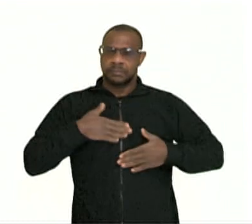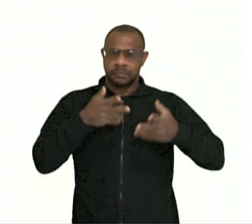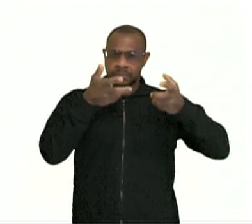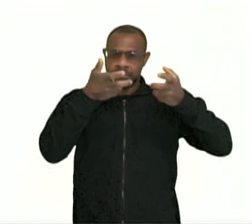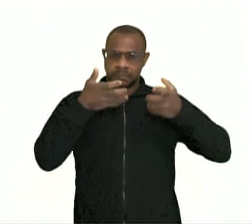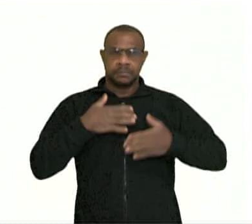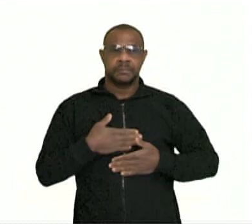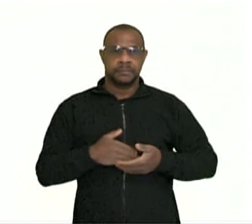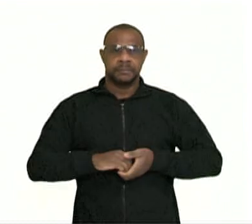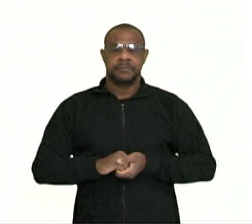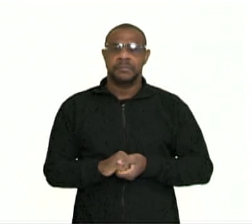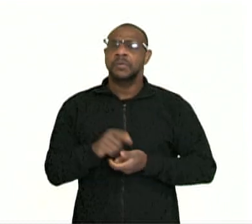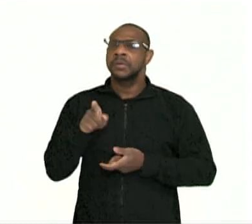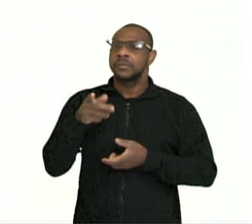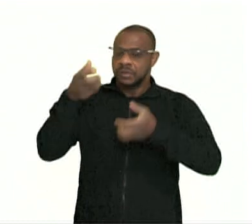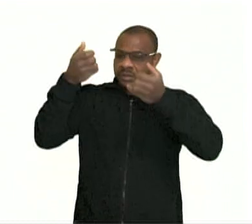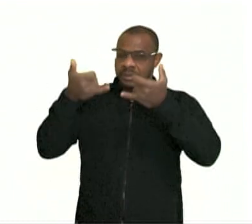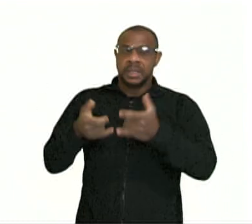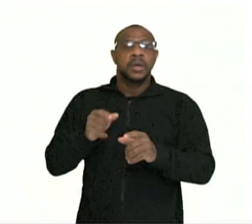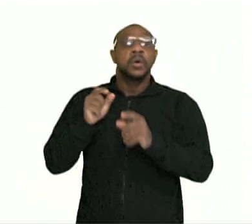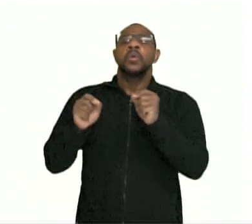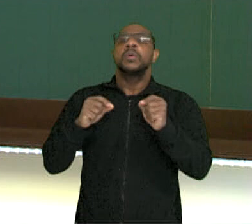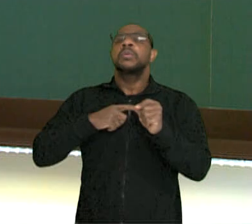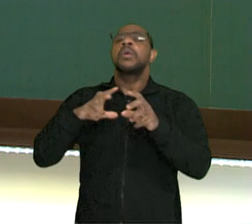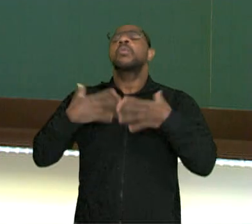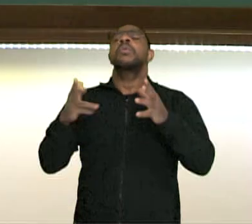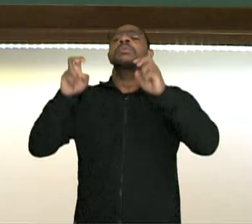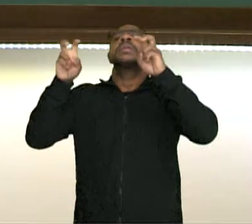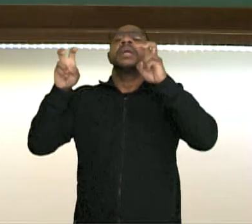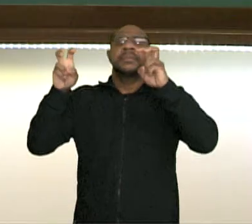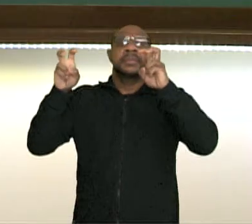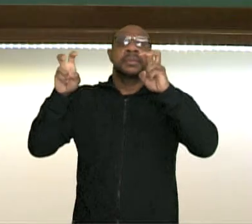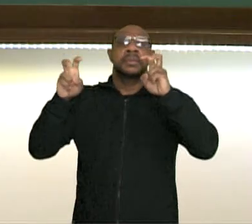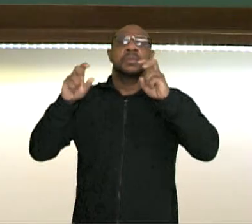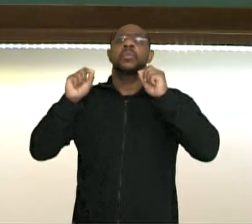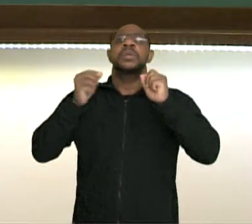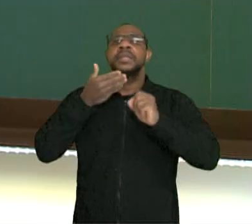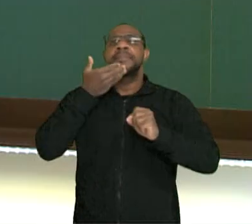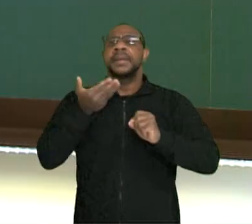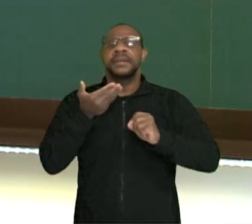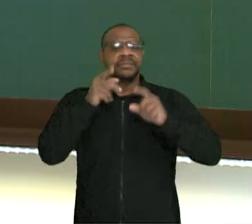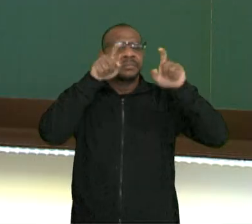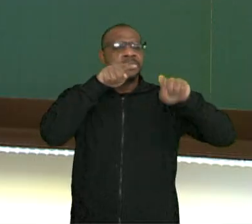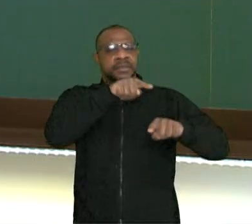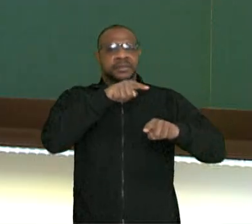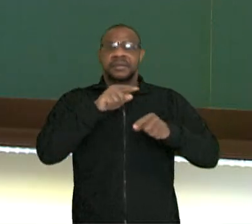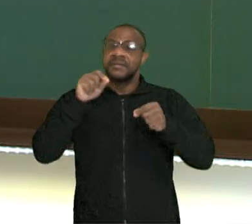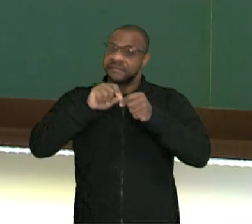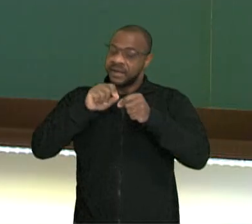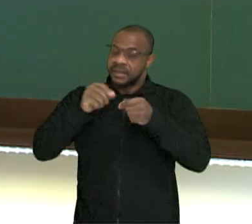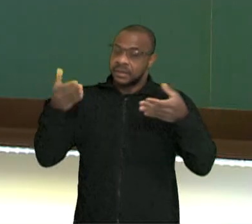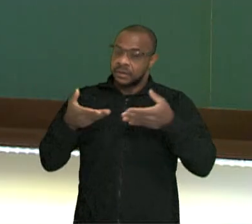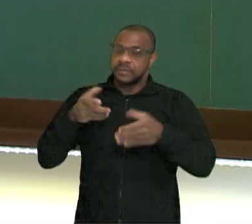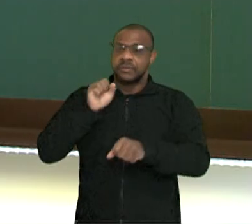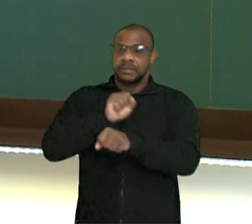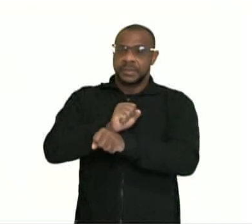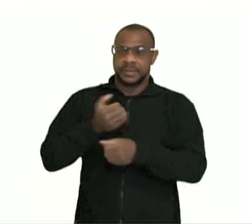E aí você vai me dizer qual é o assunto que ele aborda, ok? Faz aí que eu te aguardo